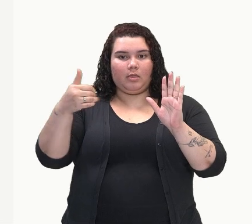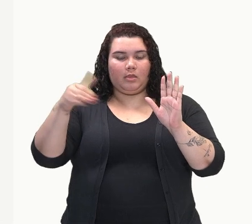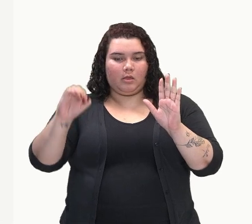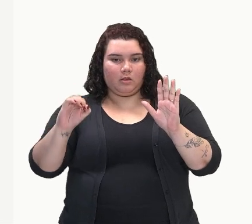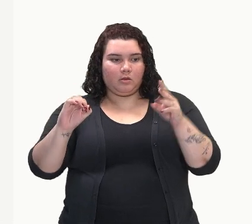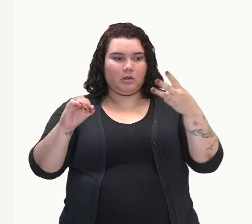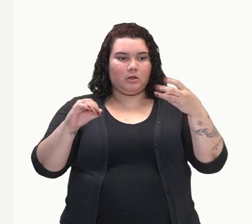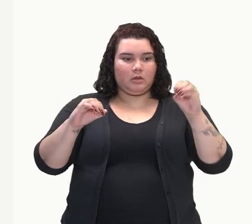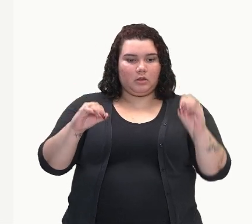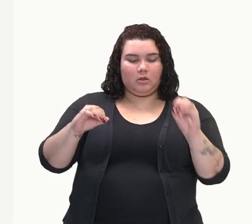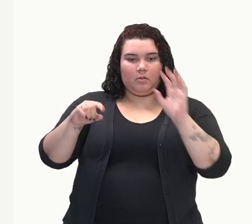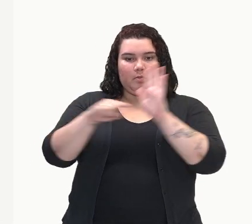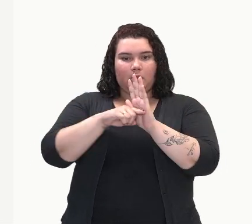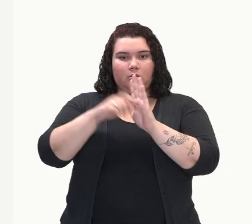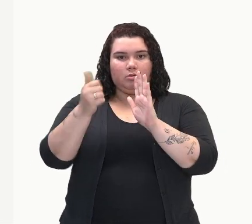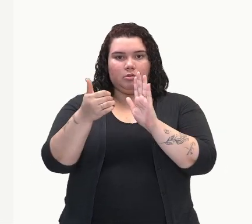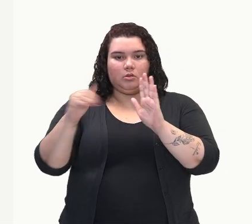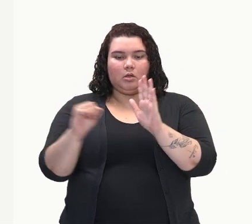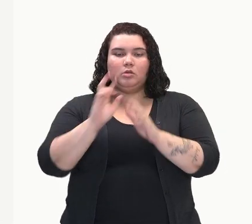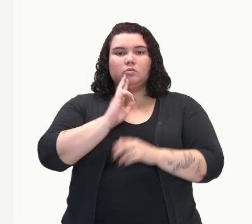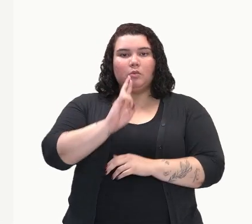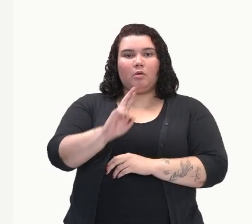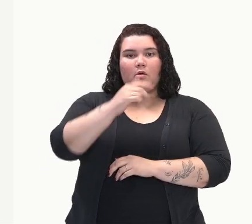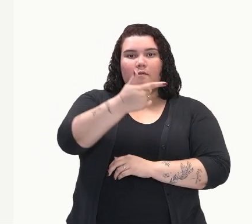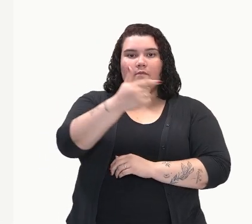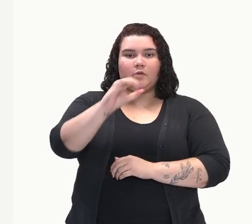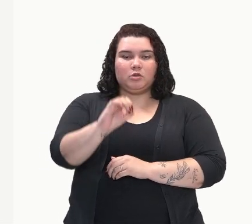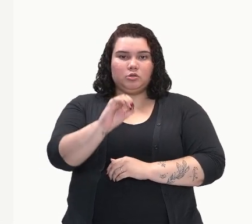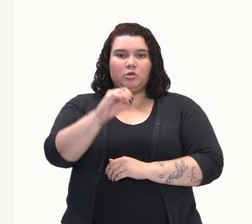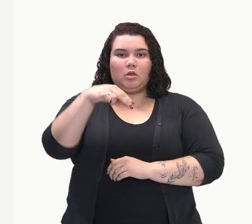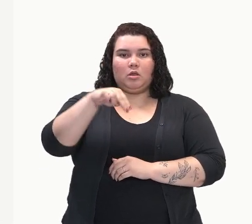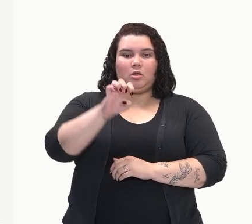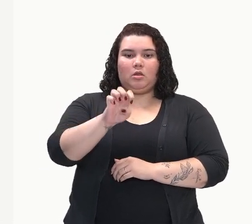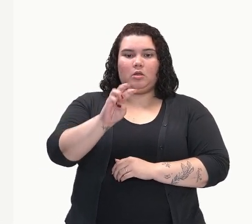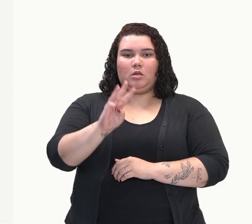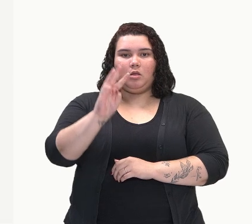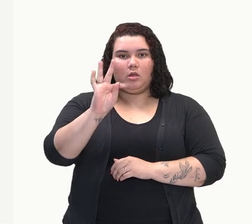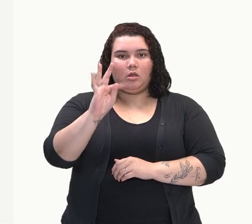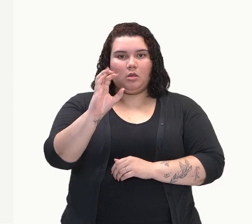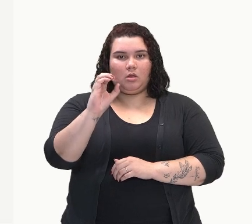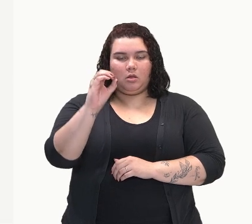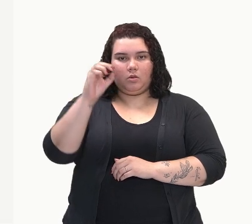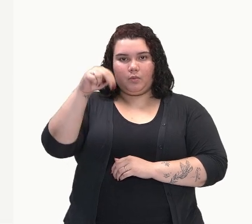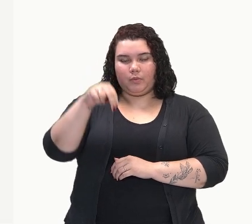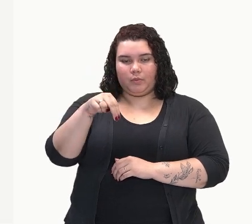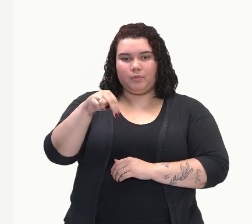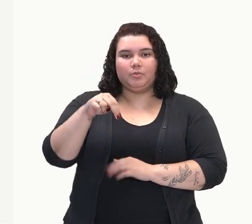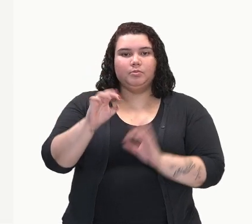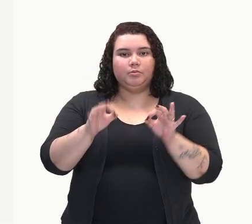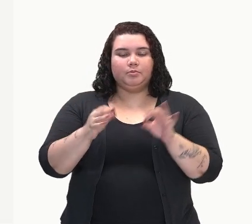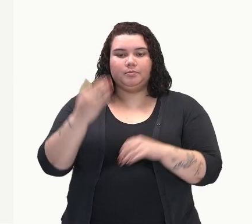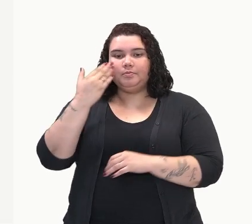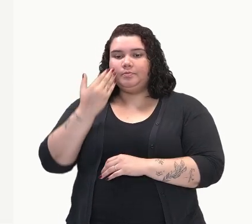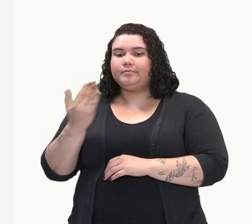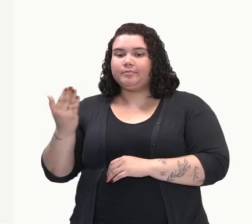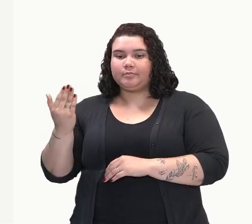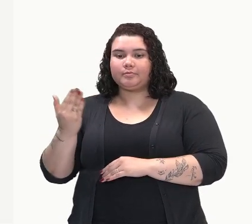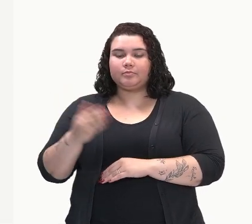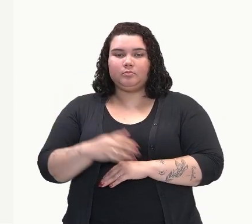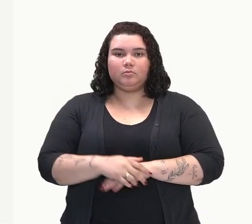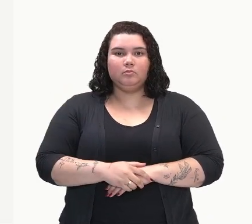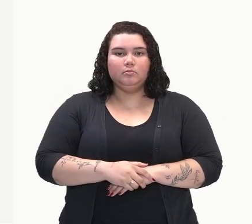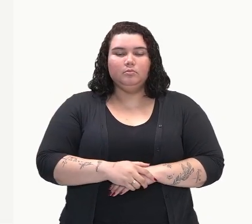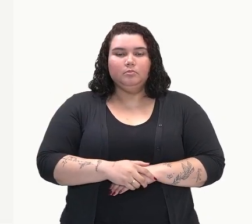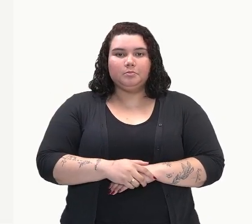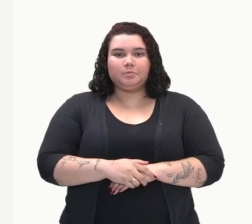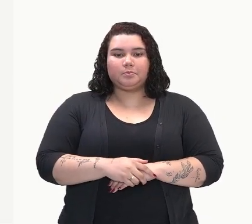subtração F1 menos F2. Tá legal? E aí nós temos o resultado de 20 newtons nesse exemplo que eu estou dando para